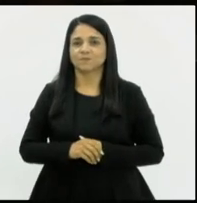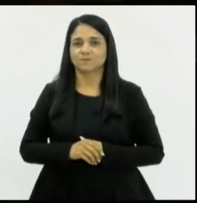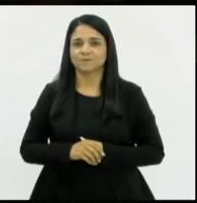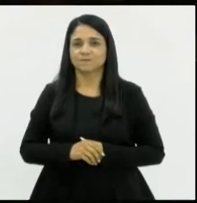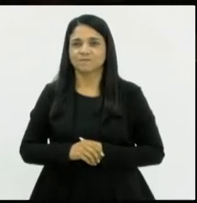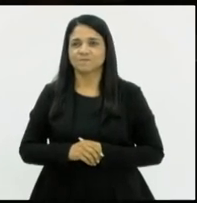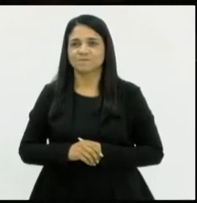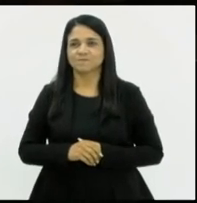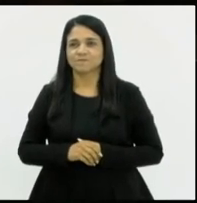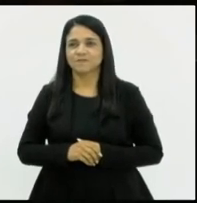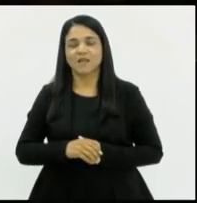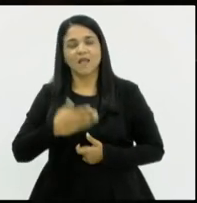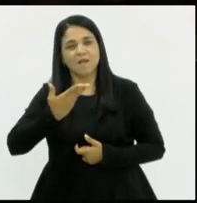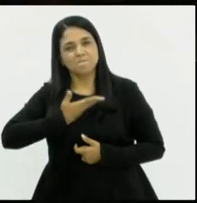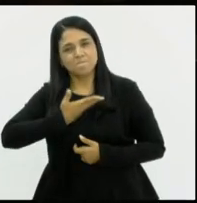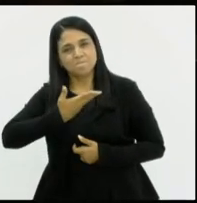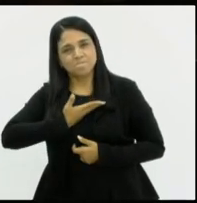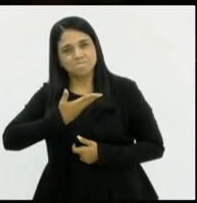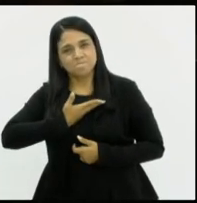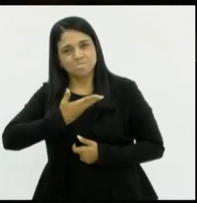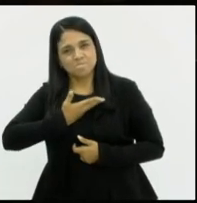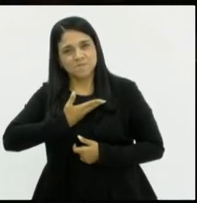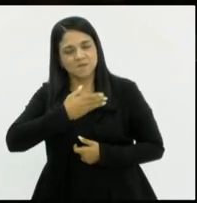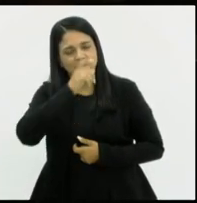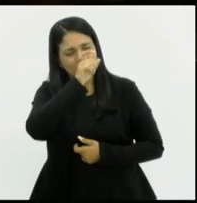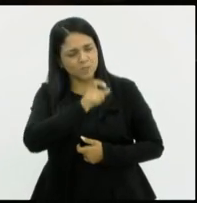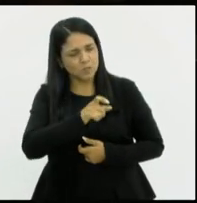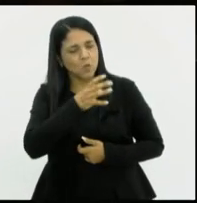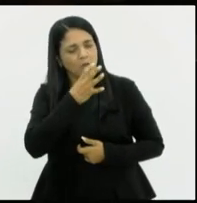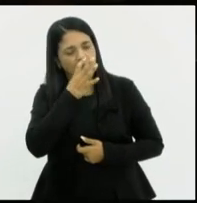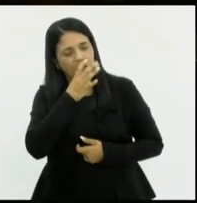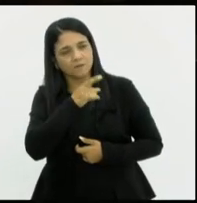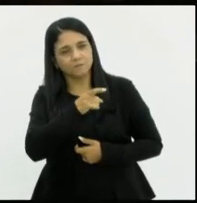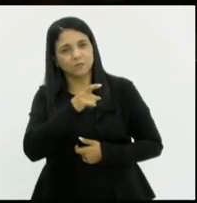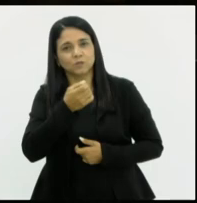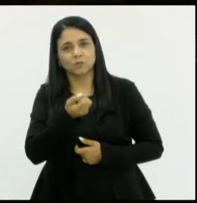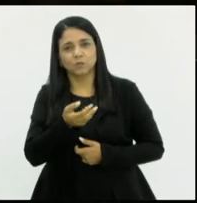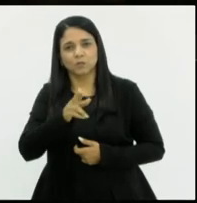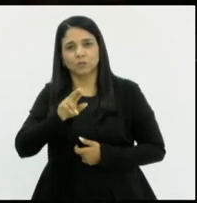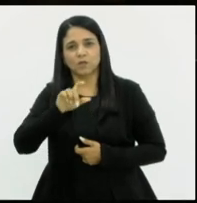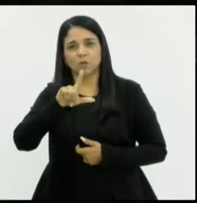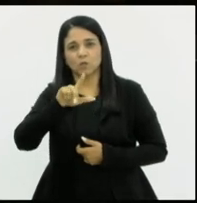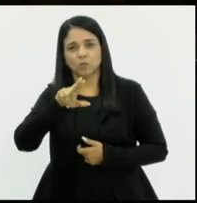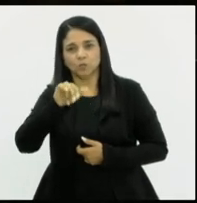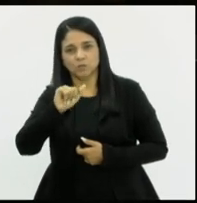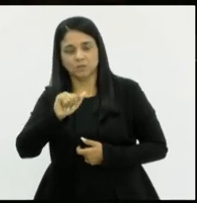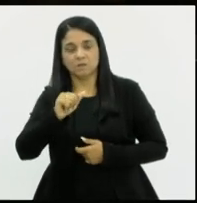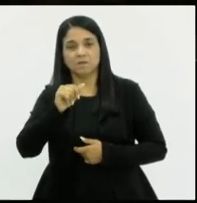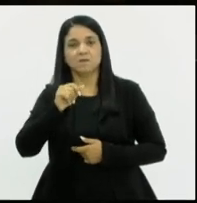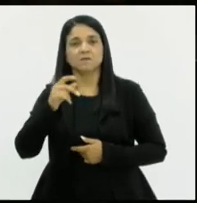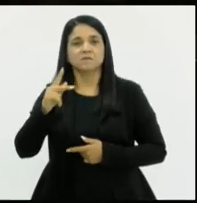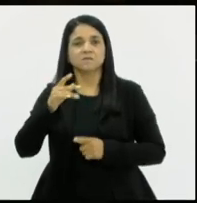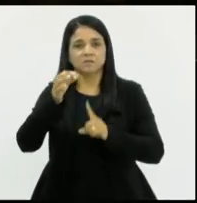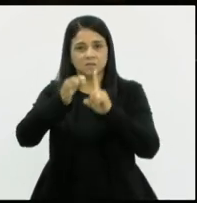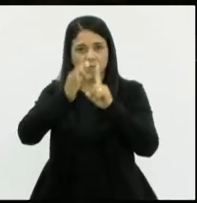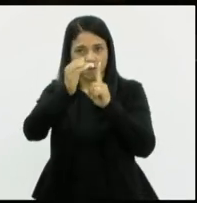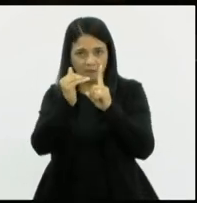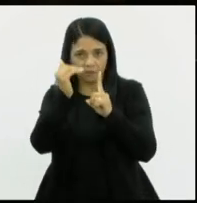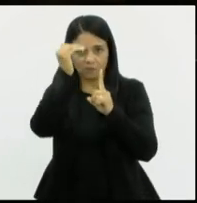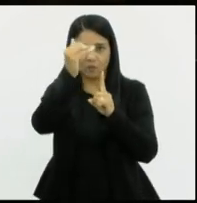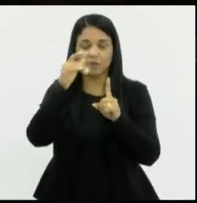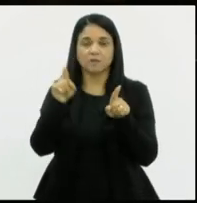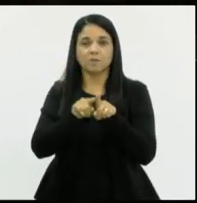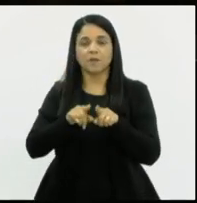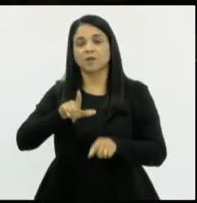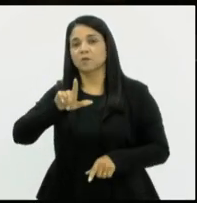Essa grande amiga também, uma pessoa que eu admiro muito, é a doutora Lúcia Esteves, que é desembargadora, e o doutor Luciano Barreto, esse